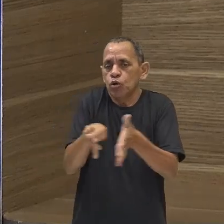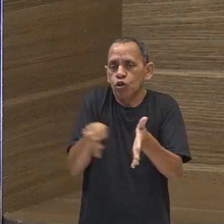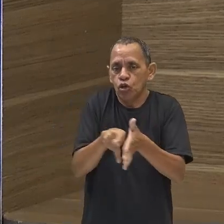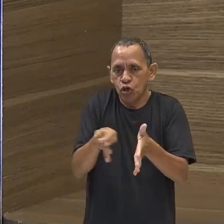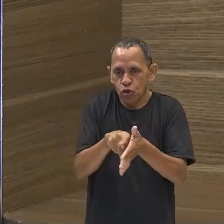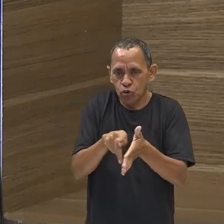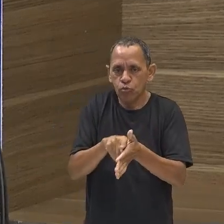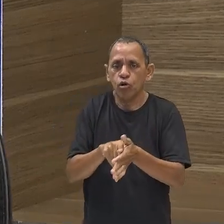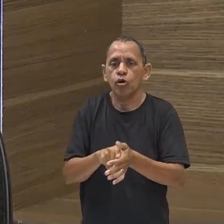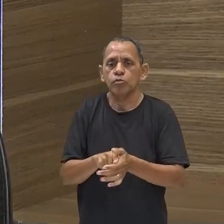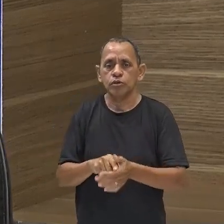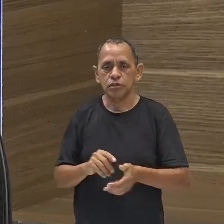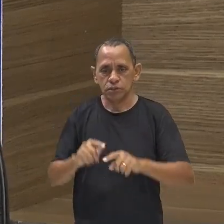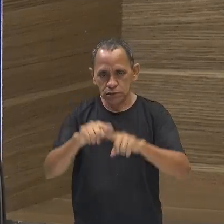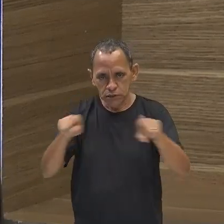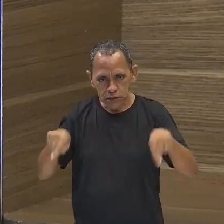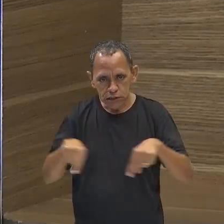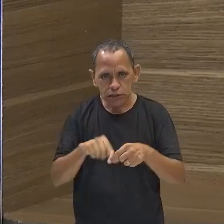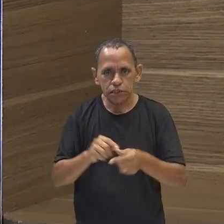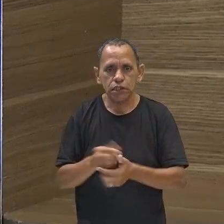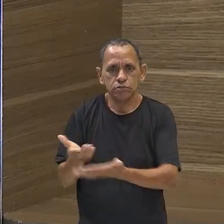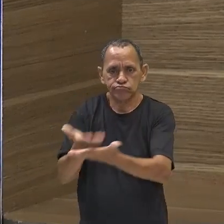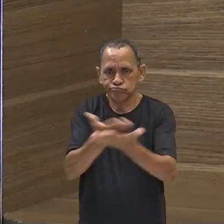é a seguinte: